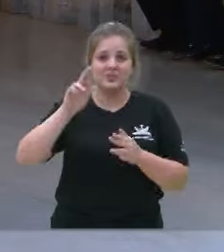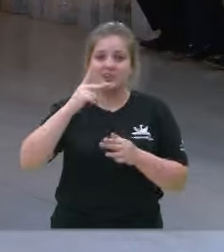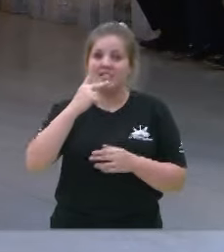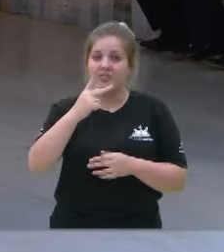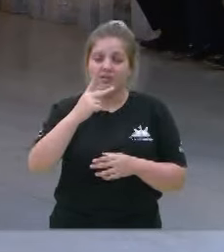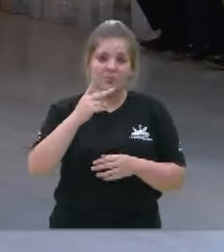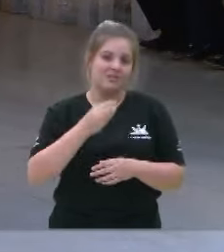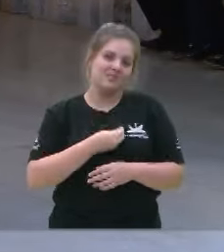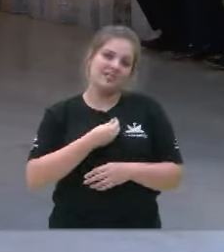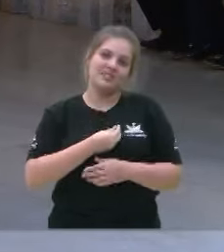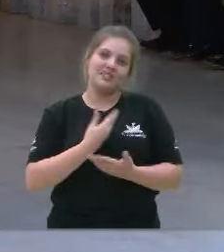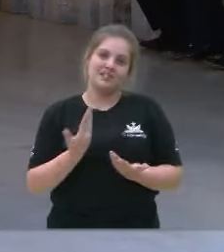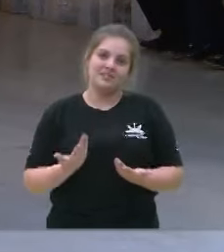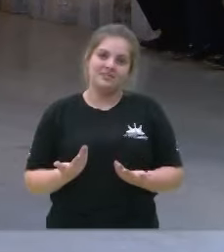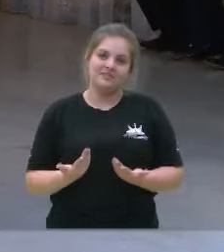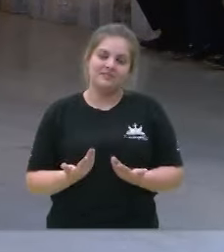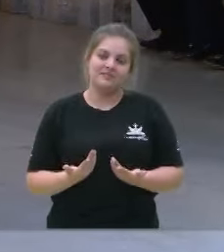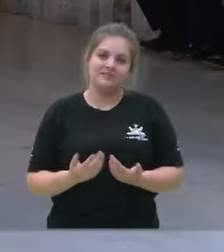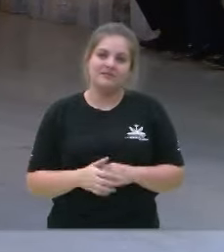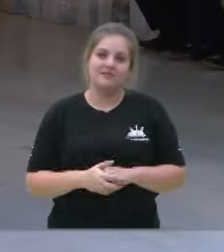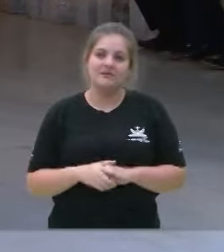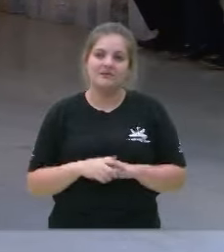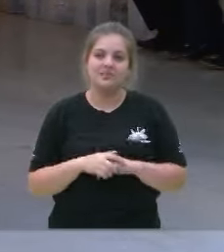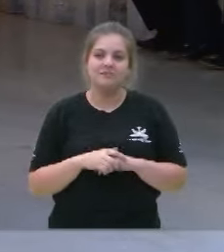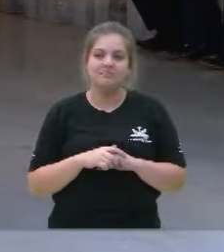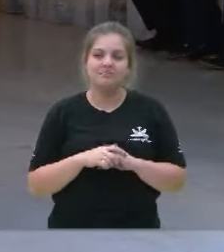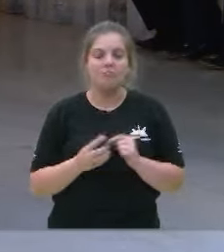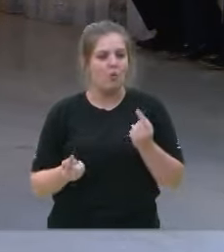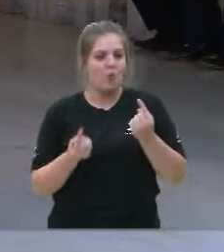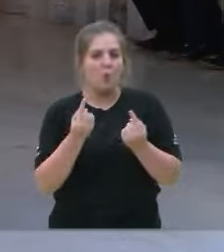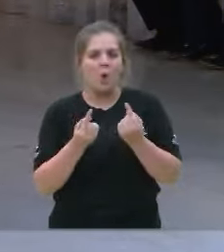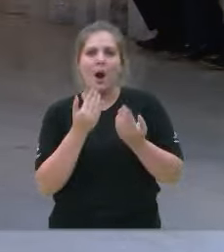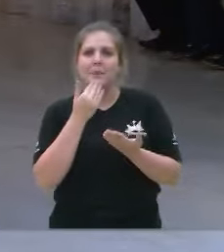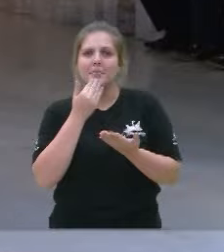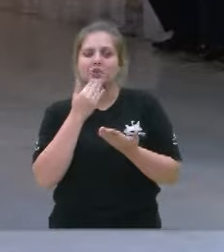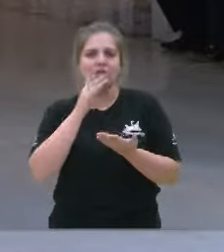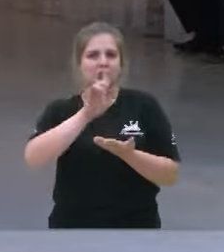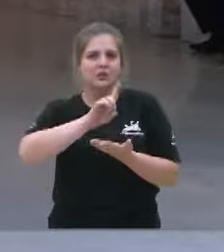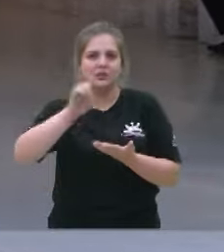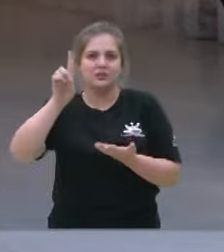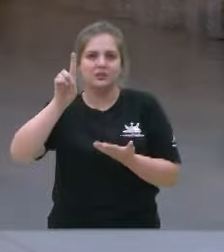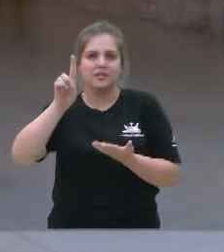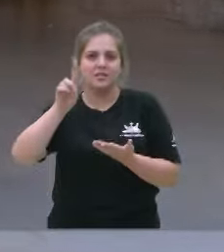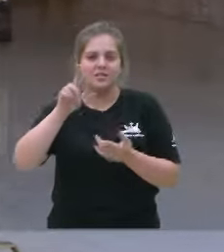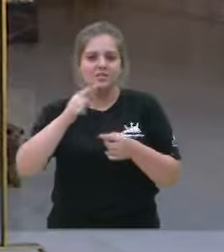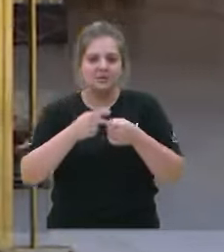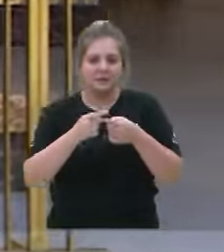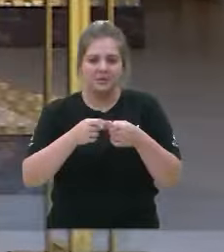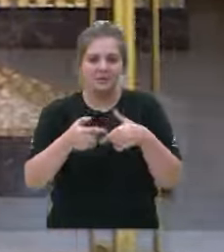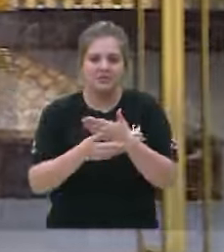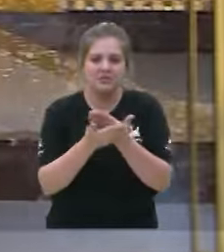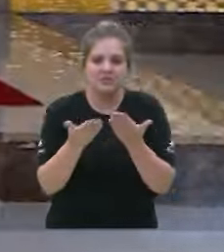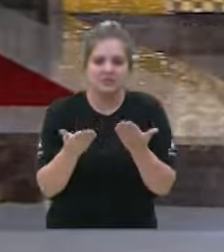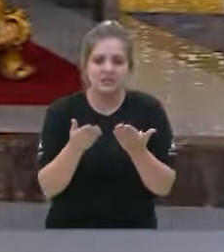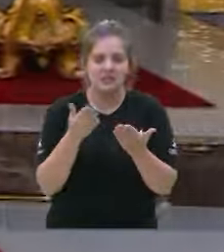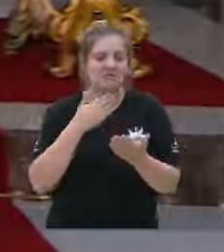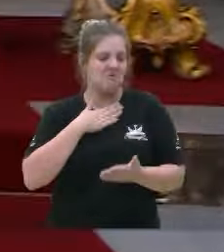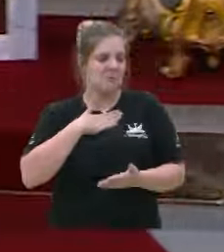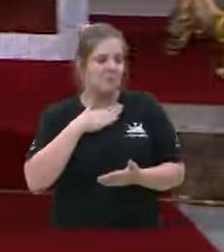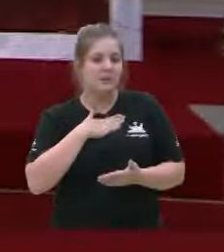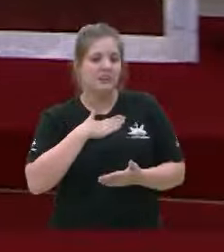em você Quais são os pedidos de Deus em você em